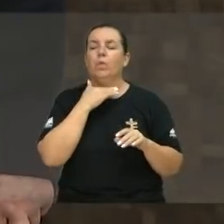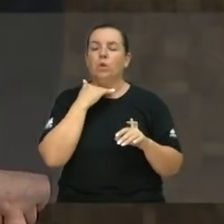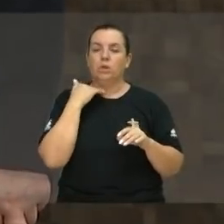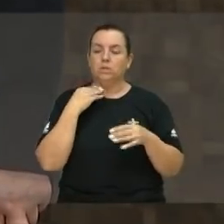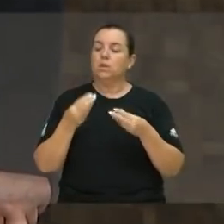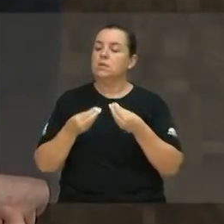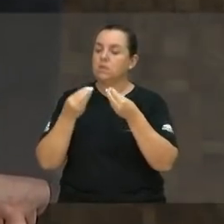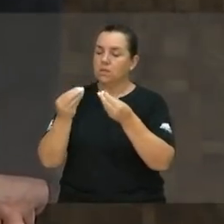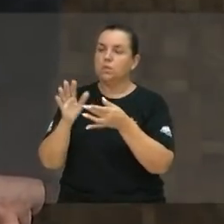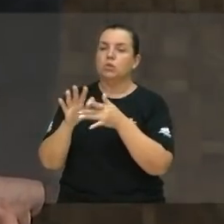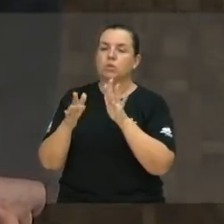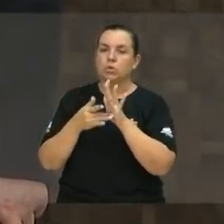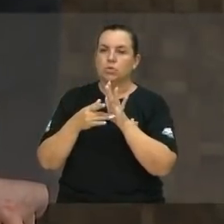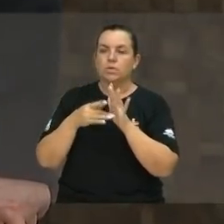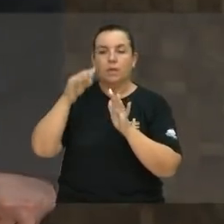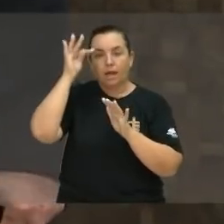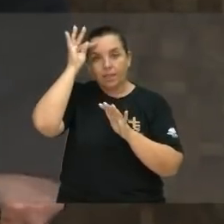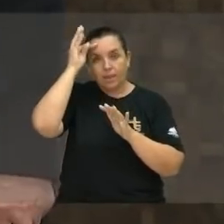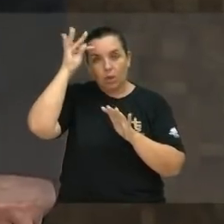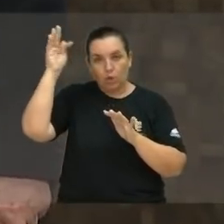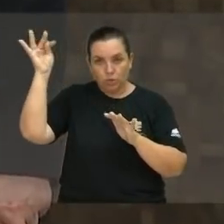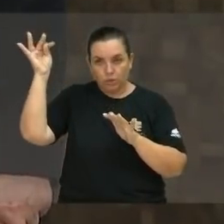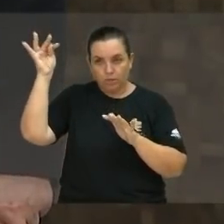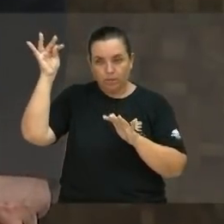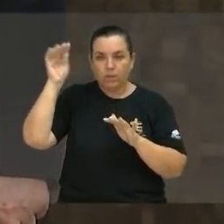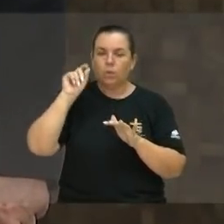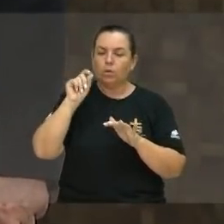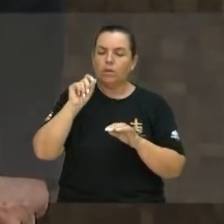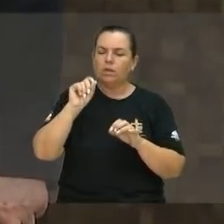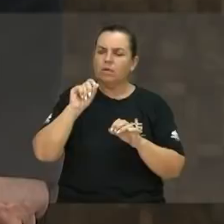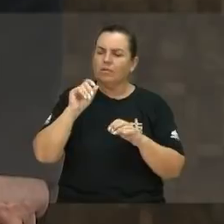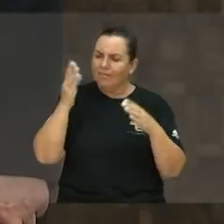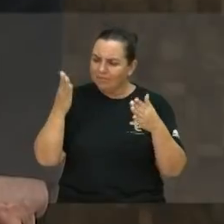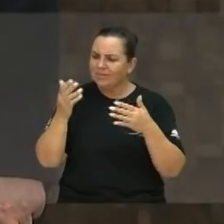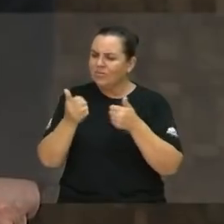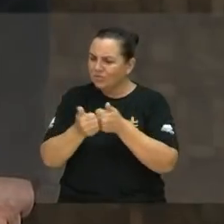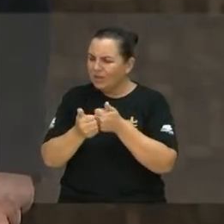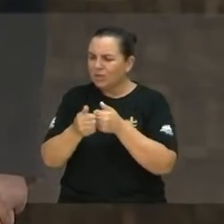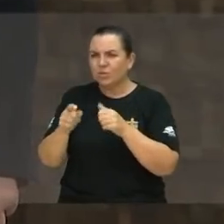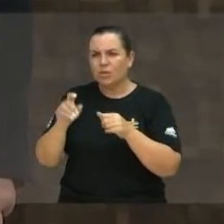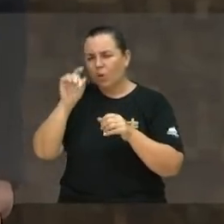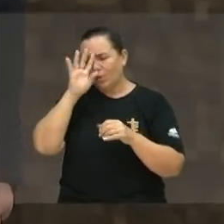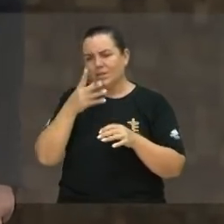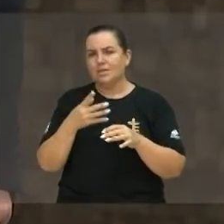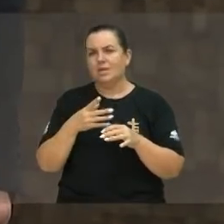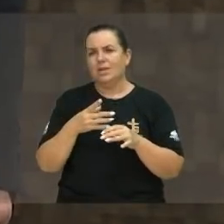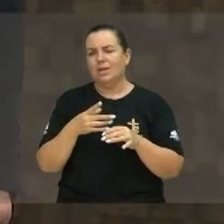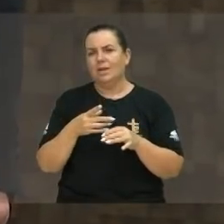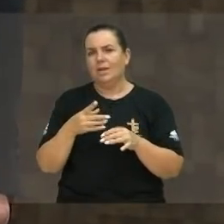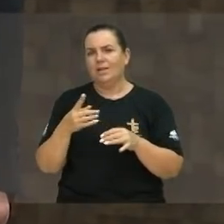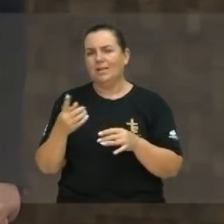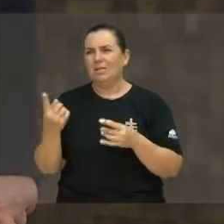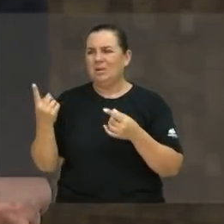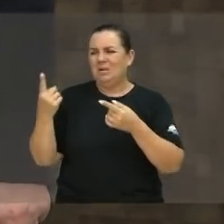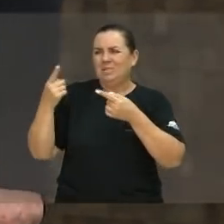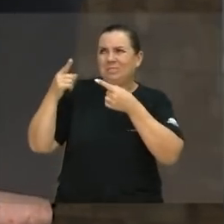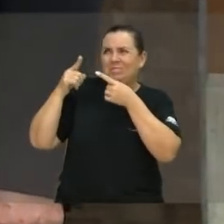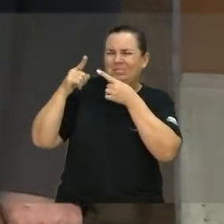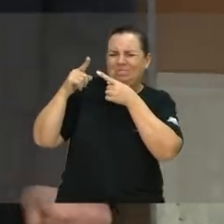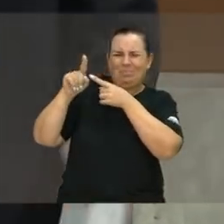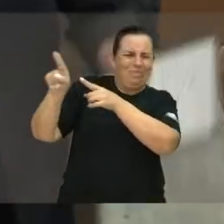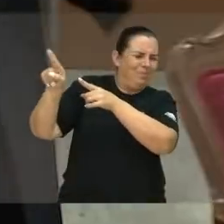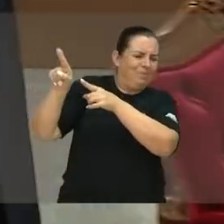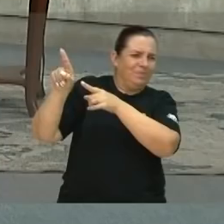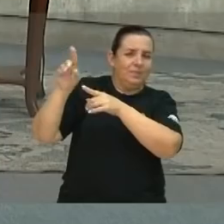morte teologicamente o que está para acontecer a oposição a deus dói